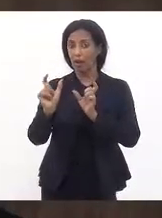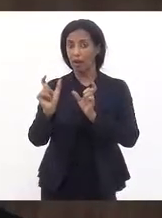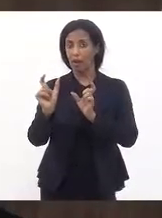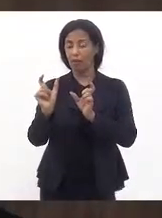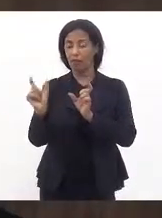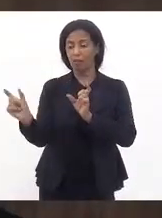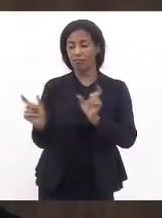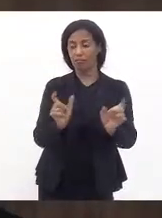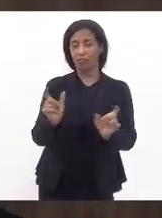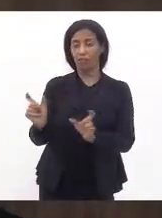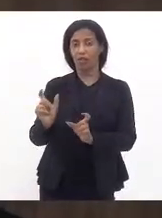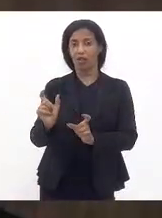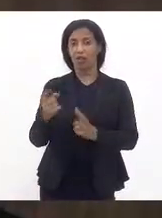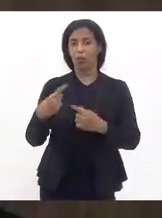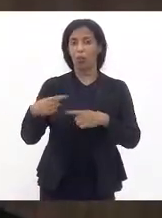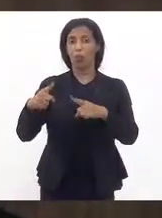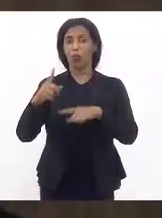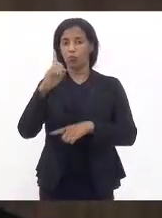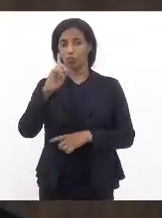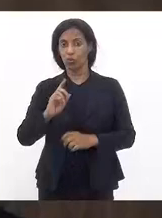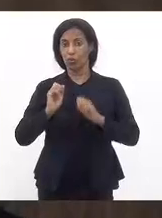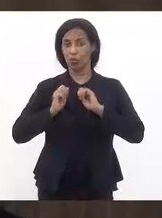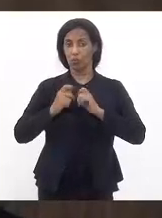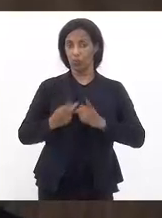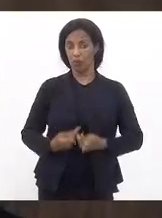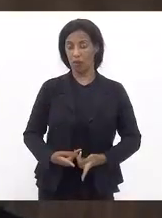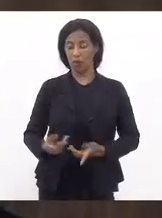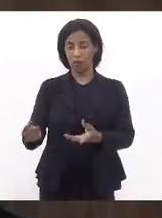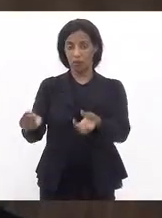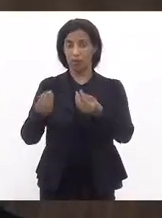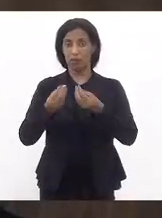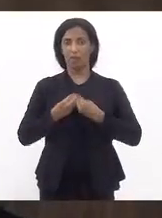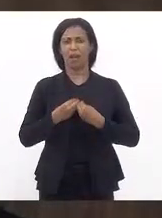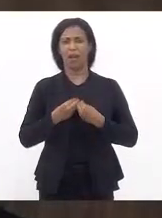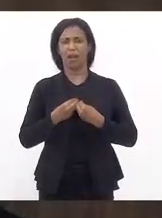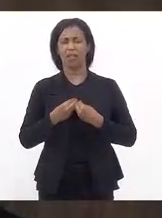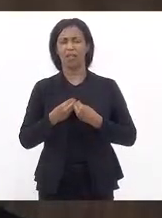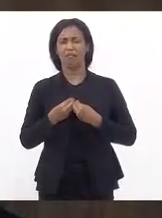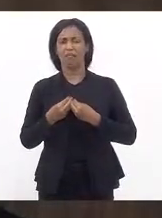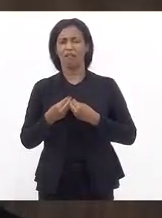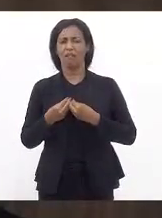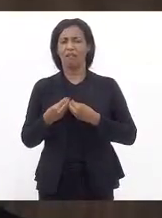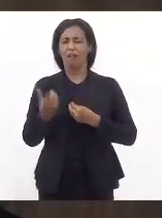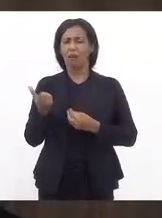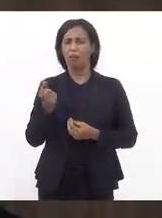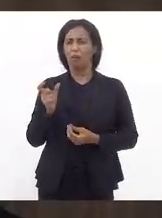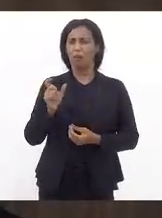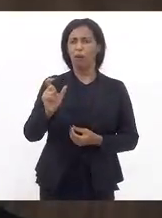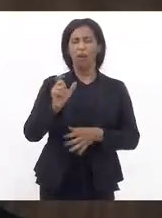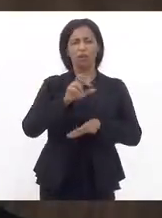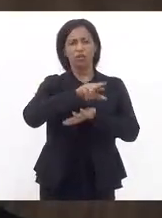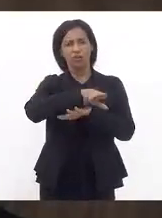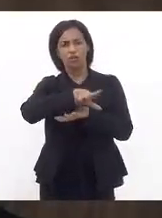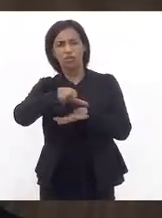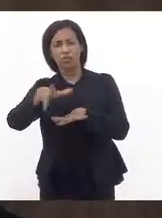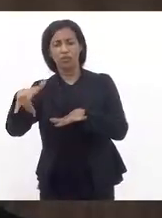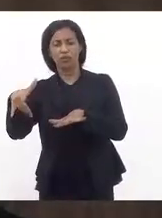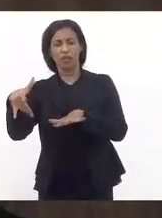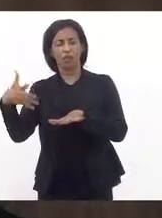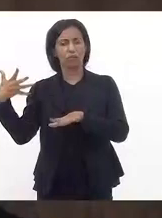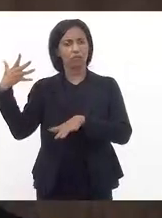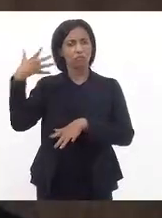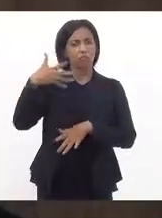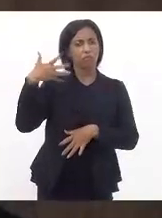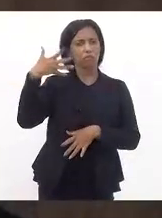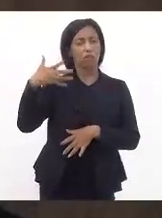remontam ao direito humano trazem inclusive citações e de diversas Convenções